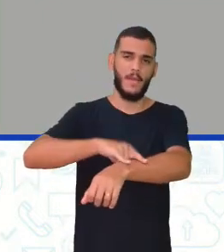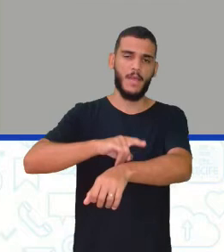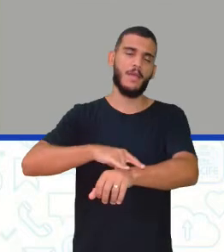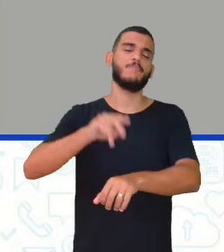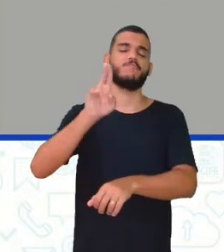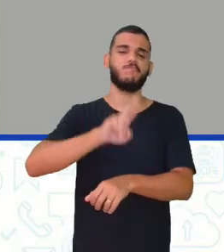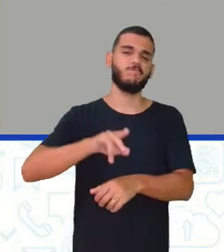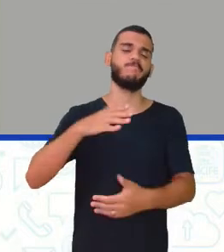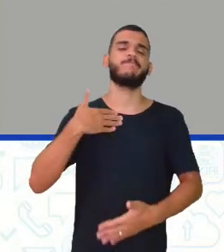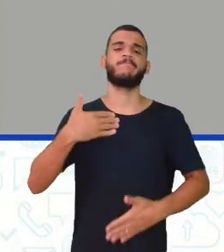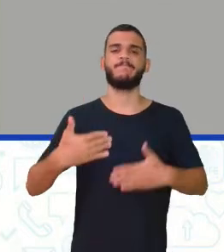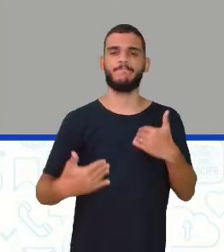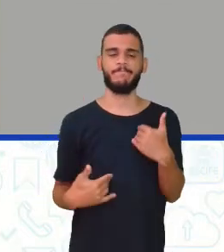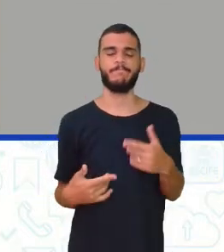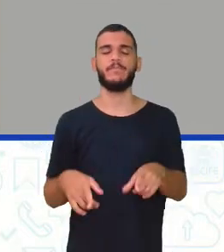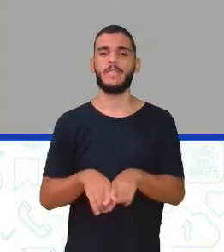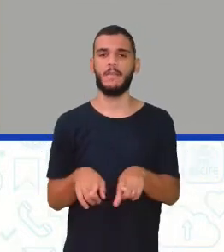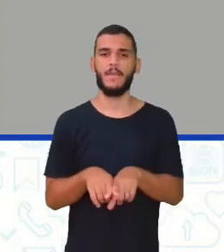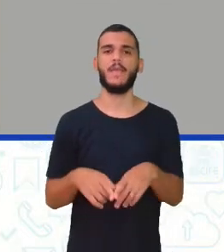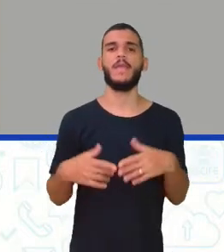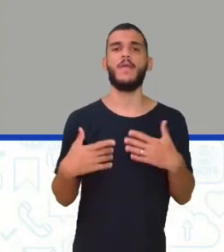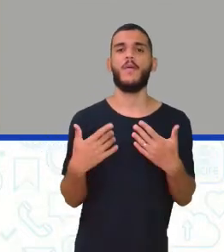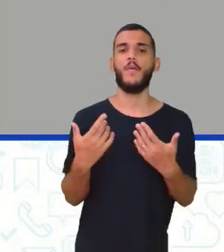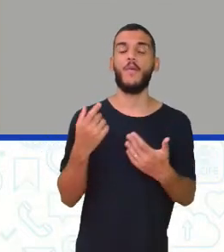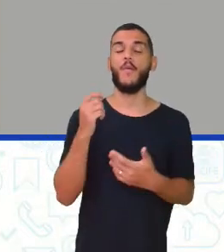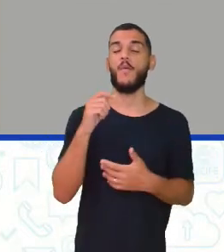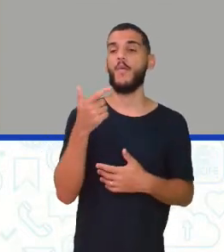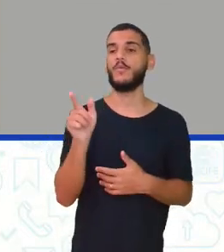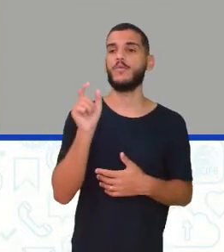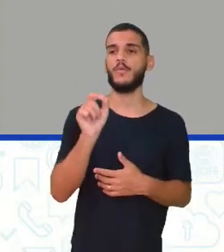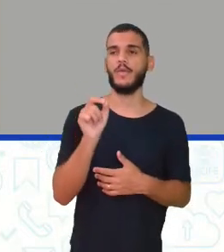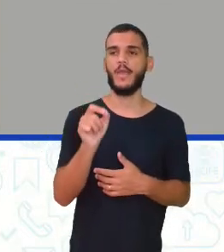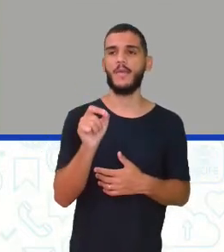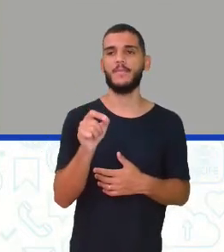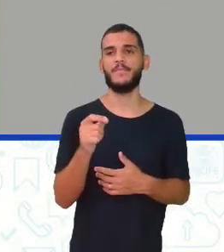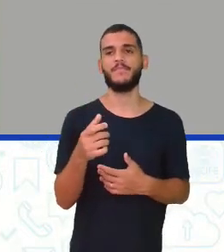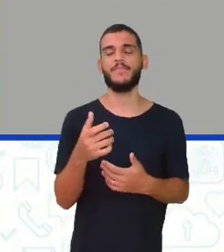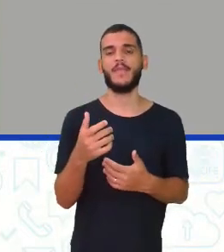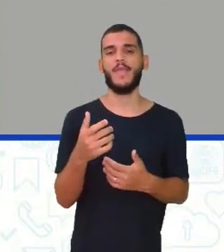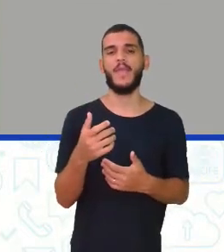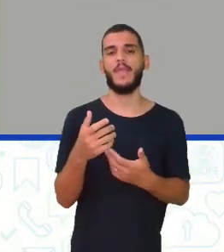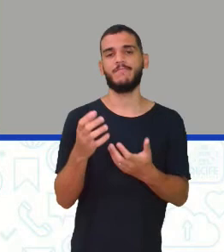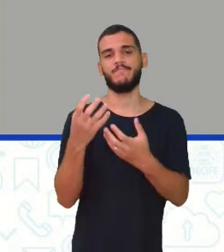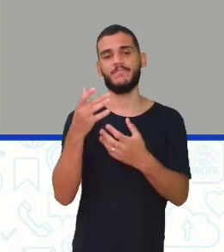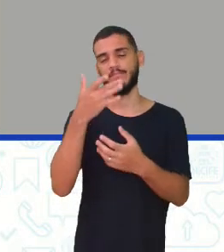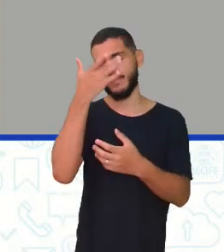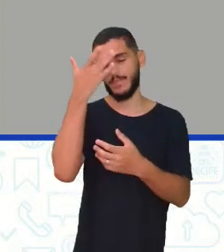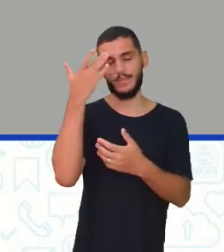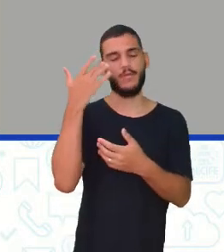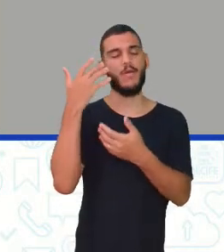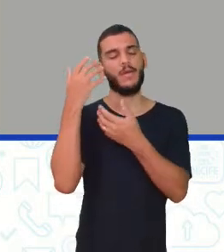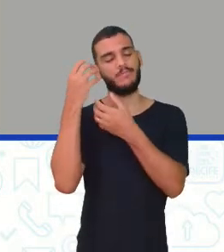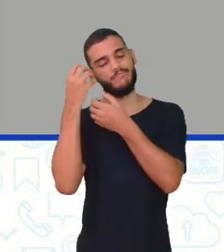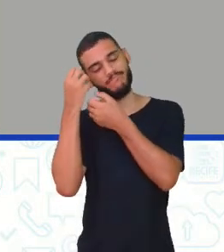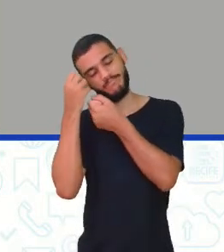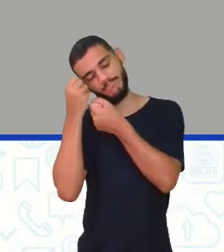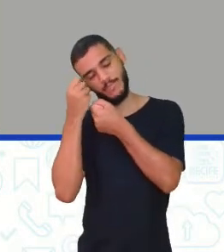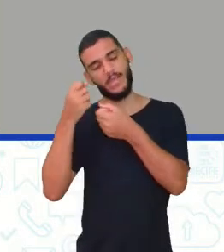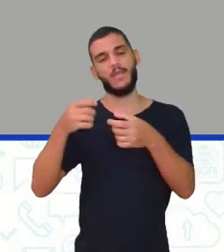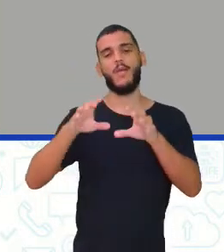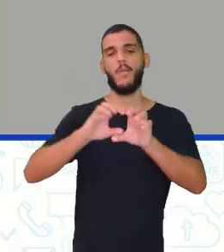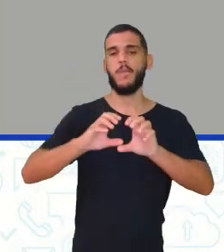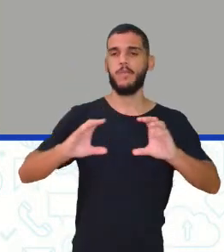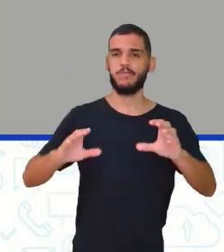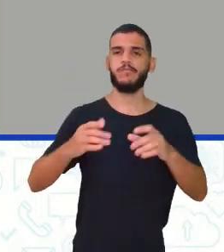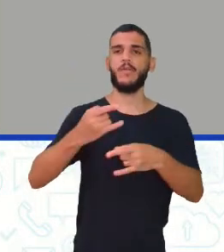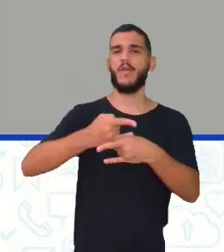filtração do nosso sangue. E também nesse outro que está aí deitado no sofá, né? Ah, a coluna está boa, mas aí a gente vai